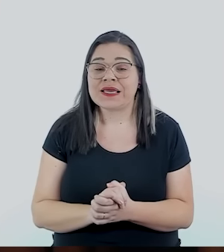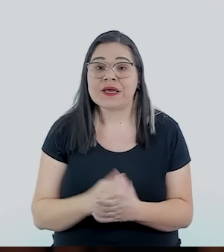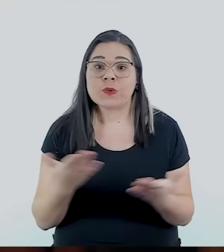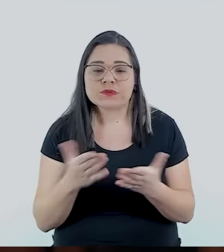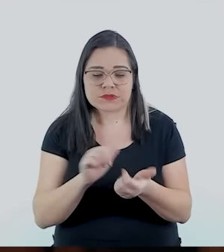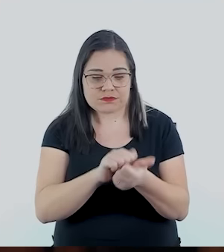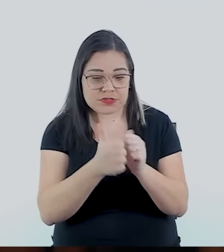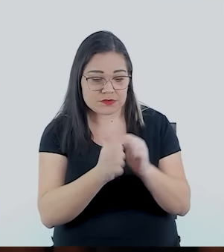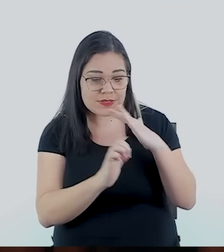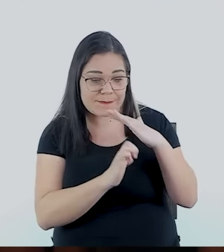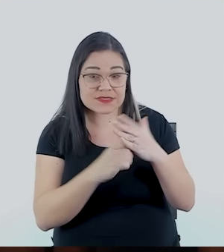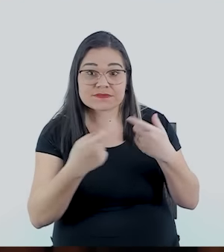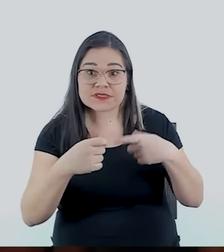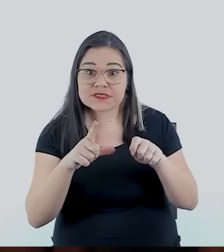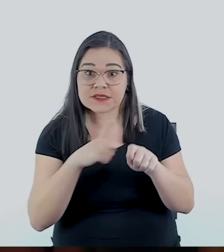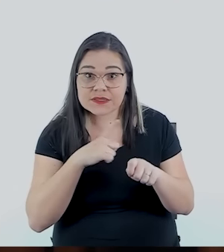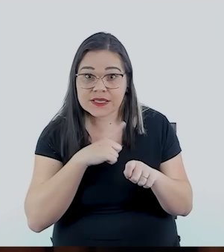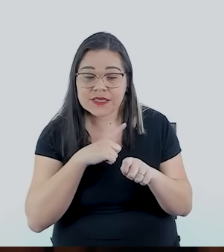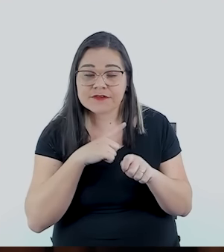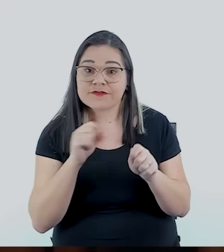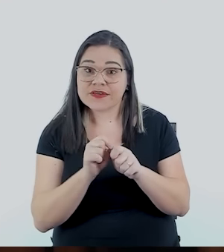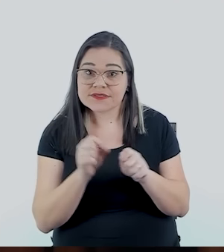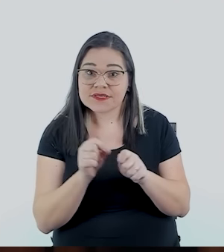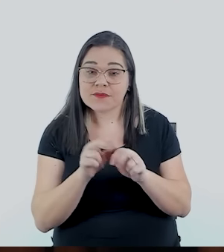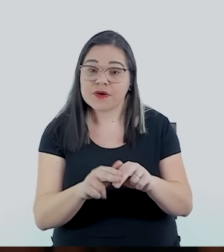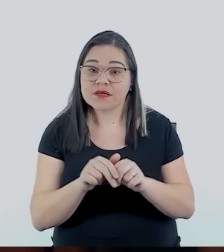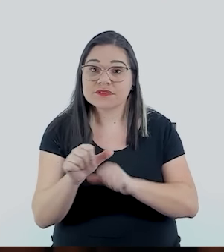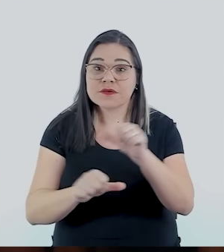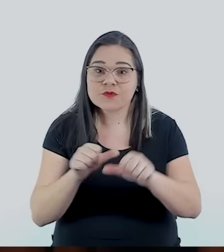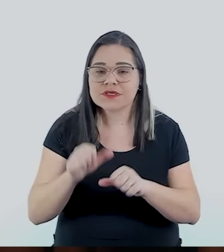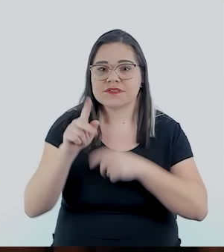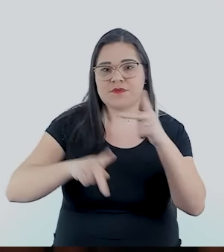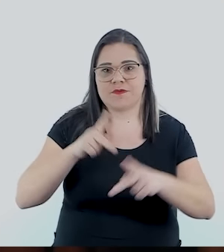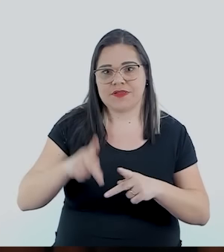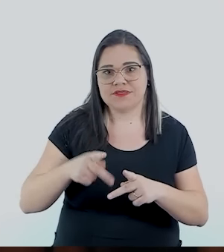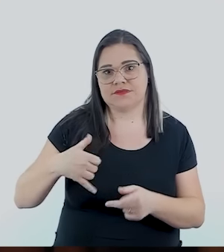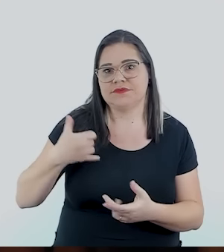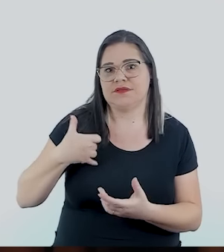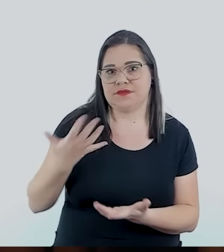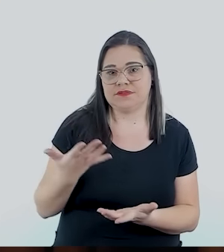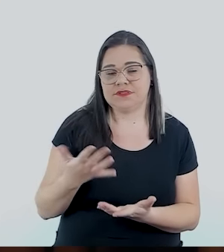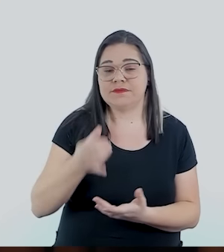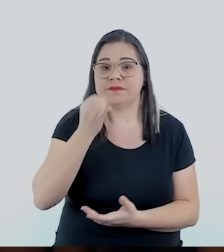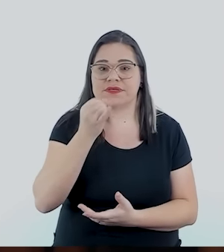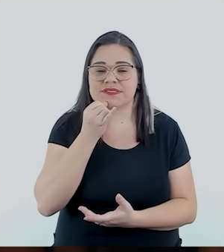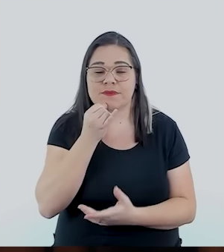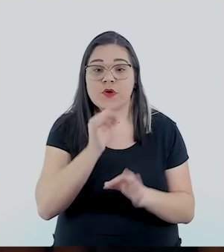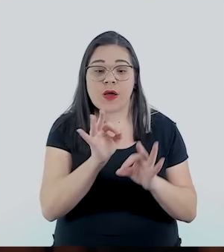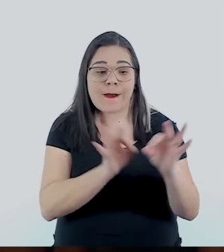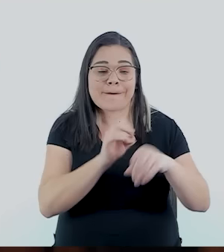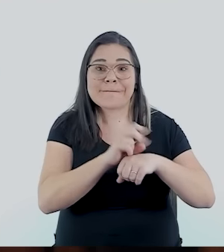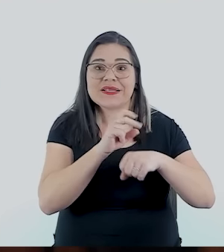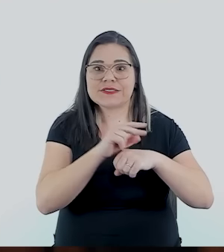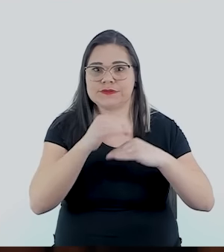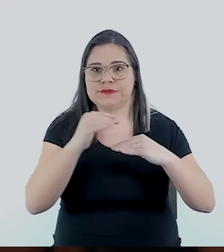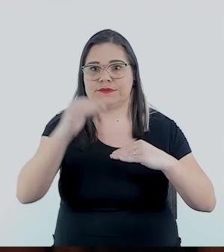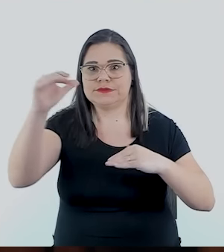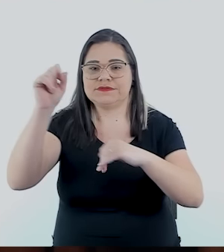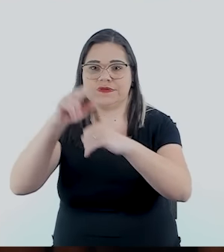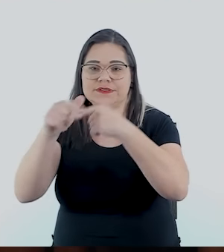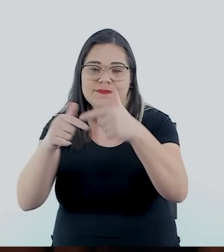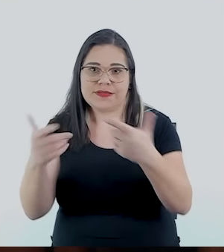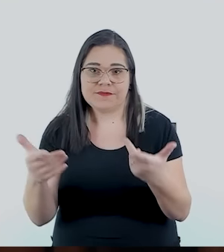adaptação que as empresas vão ter que ter em função dessa mudança demográfica né da força de trabalho por exemplo plano de carreira nem se fala que a gente tá falando